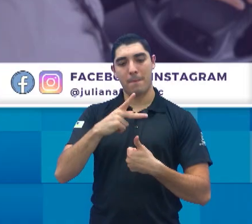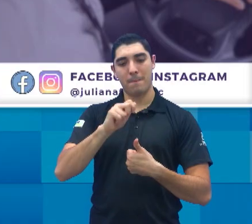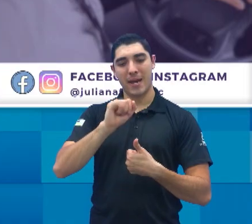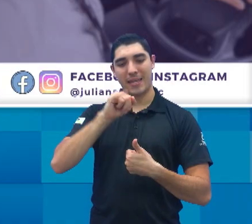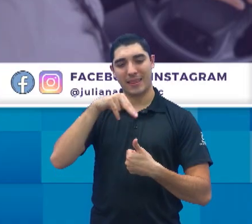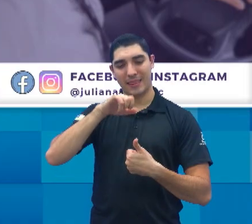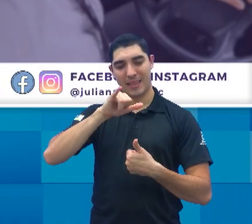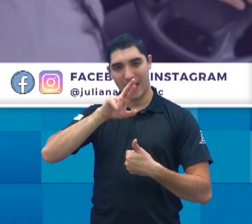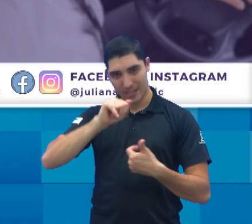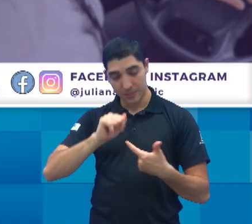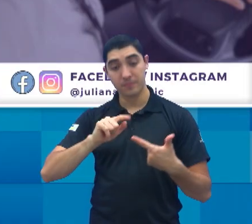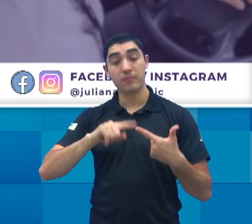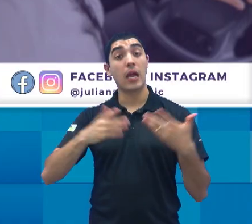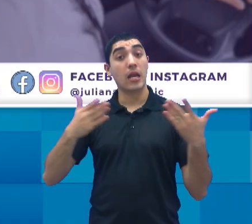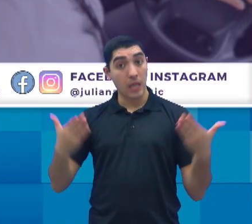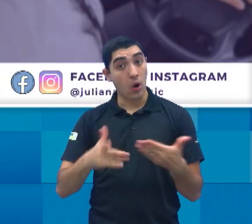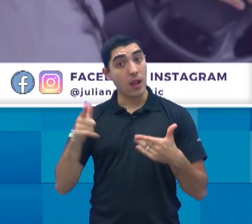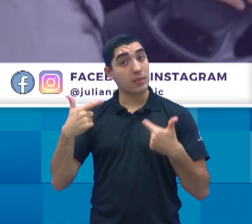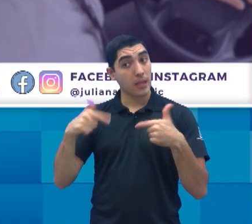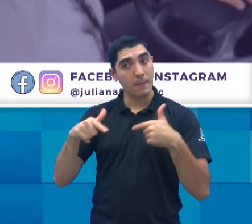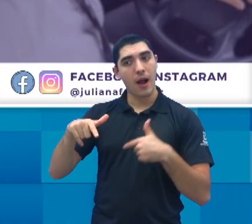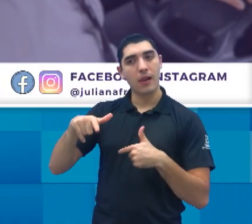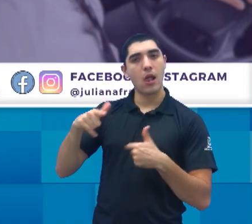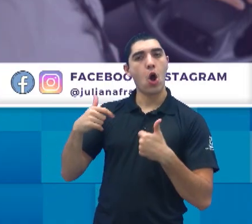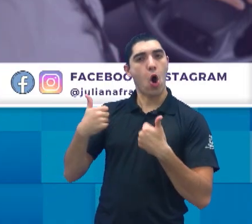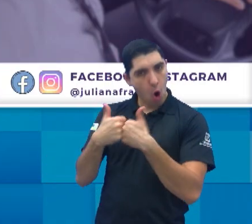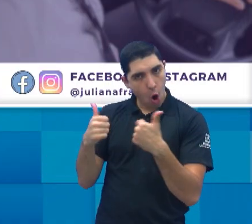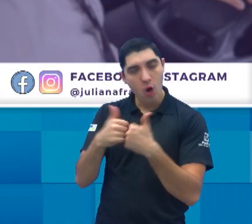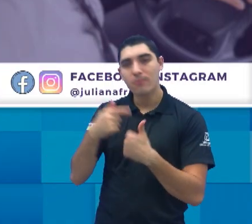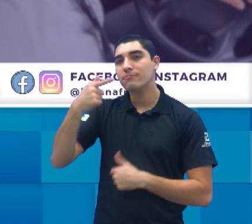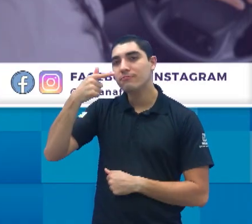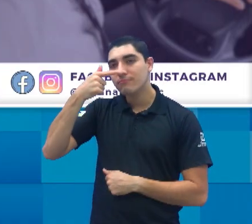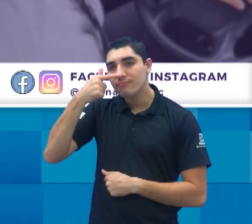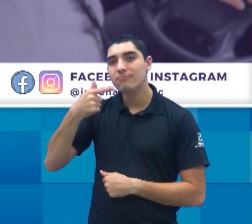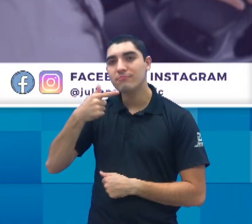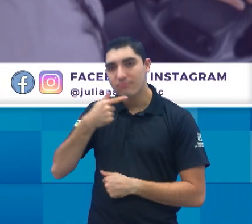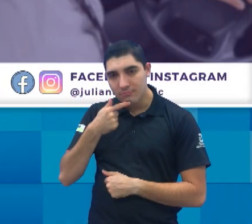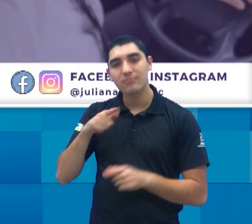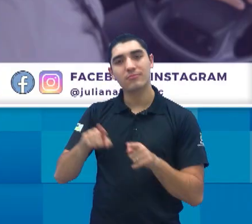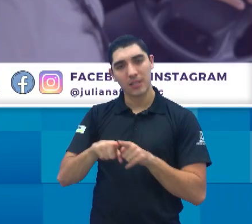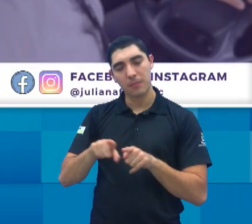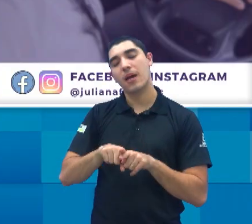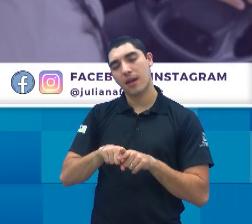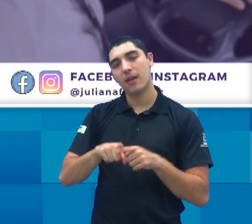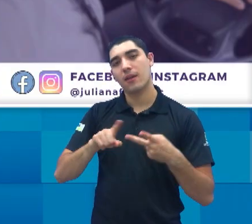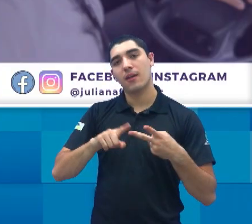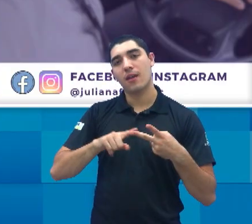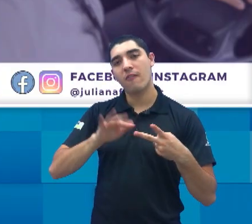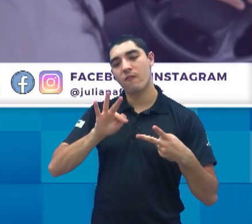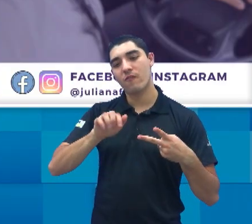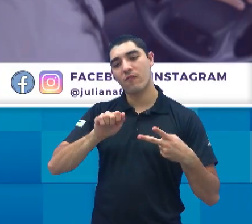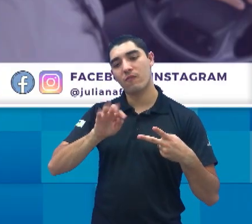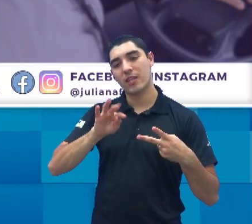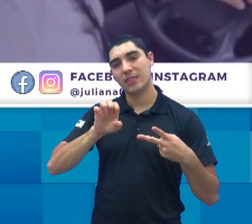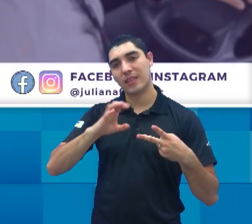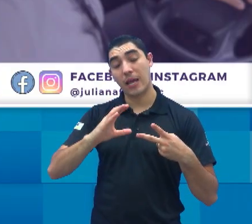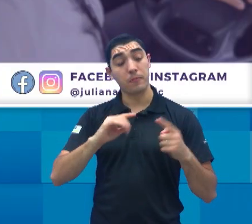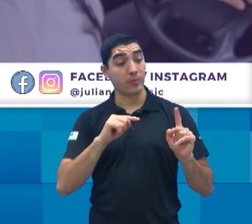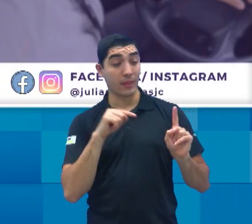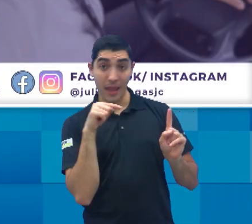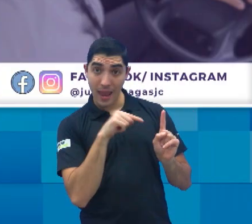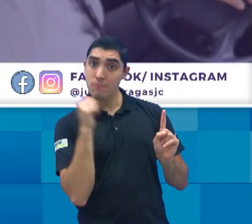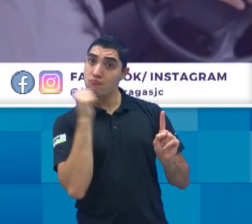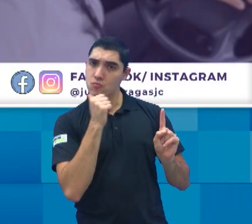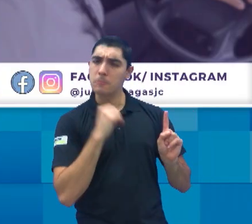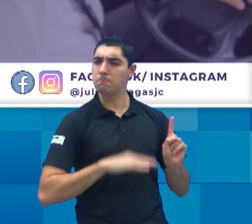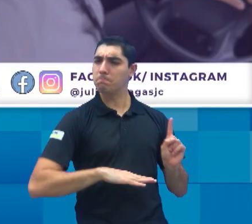a linha de FATEC Eugênio de Mello. Ela buscou crescer, buscou conquistar seu espaço, construiu sua independência através